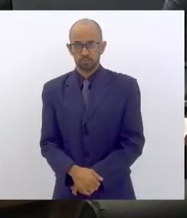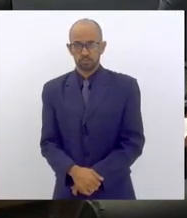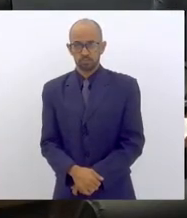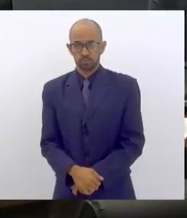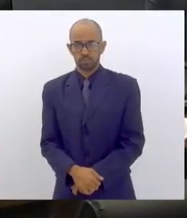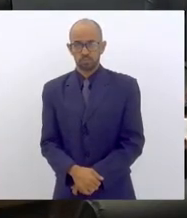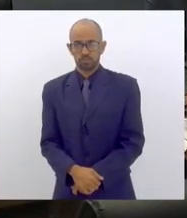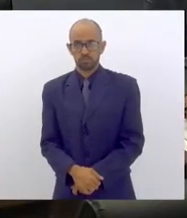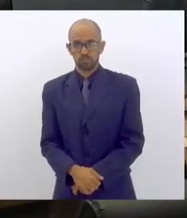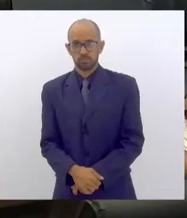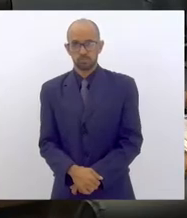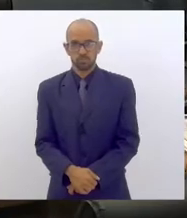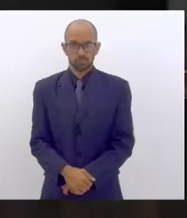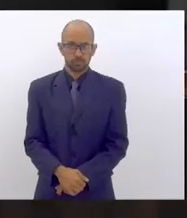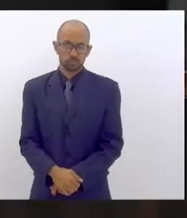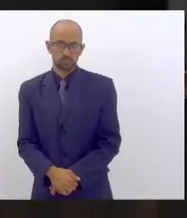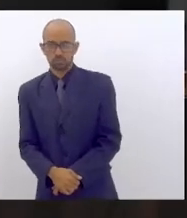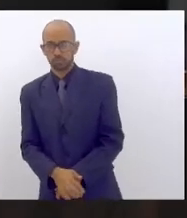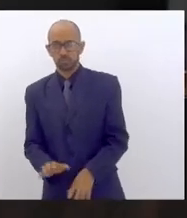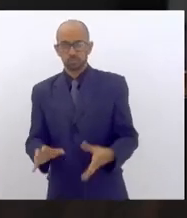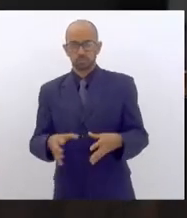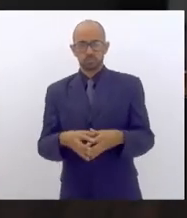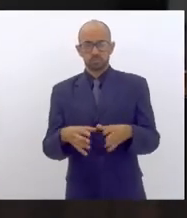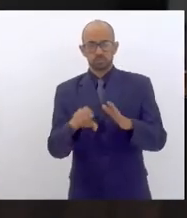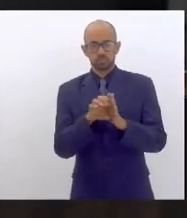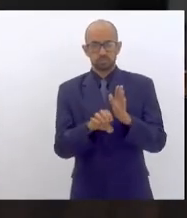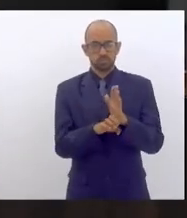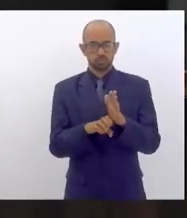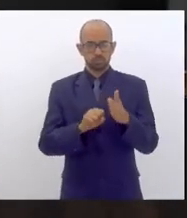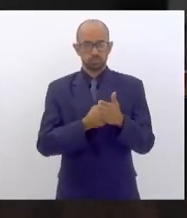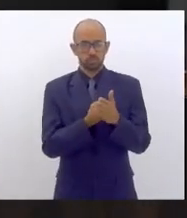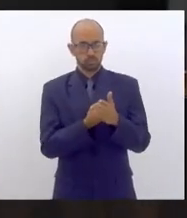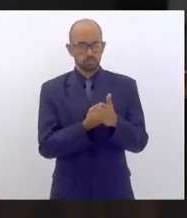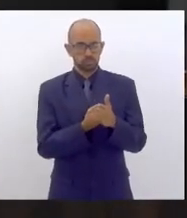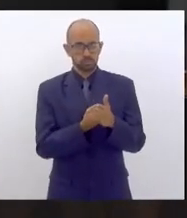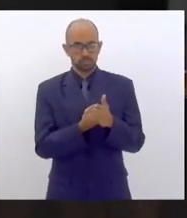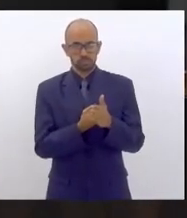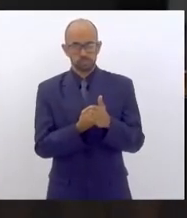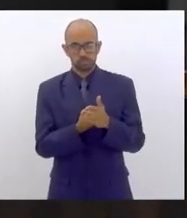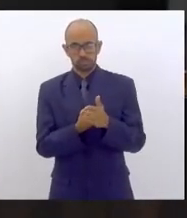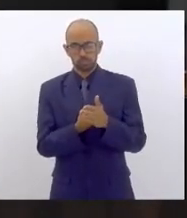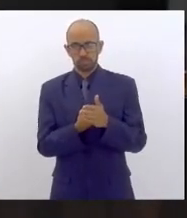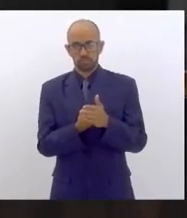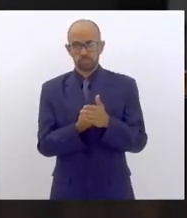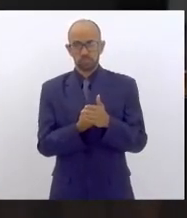Canabidiol. Pendendo de parecer da Comissão de Emendas Constitucionais e Vetos.